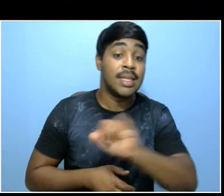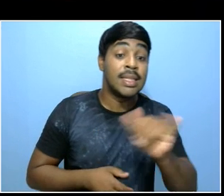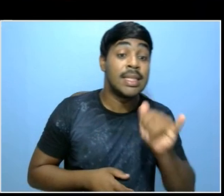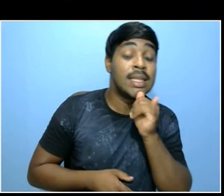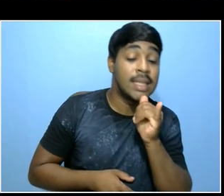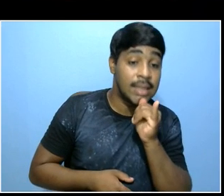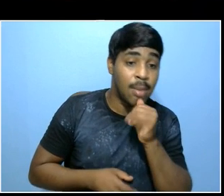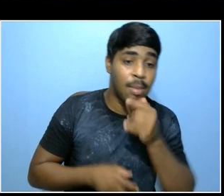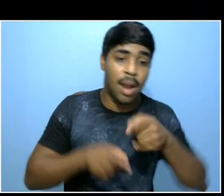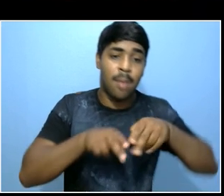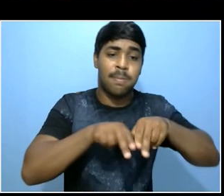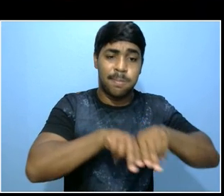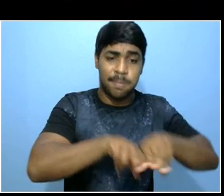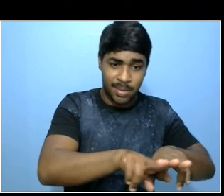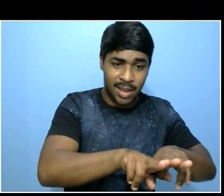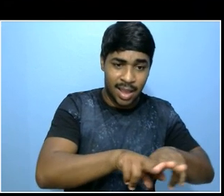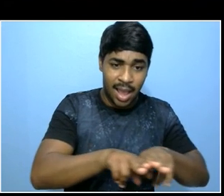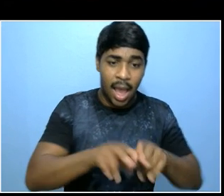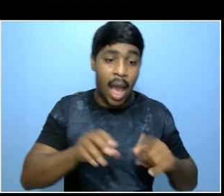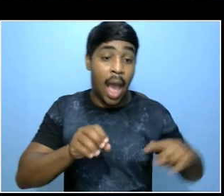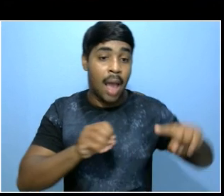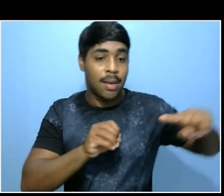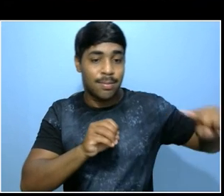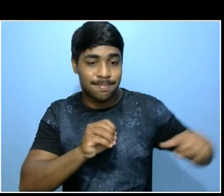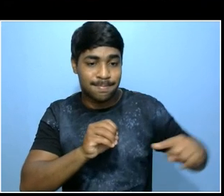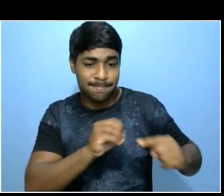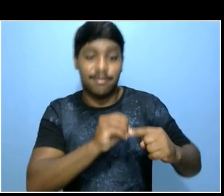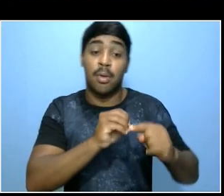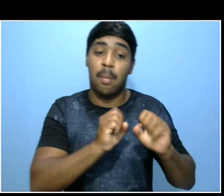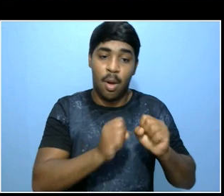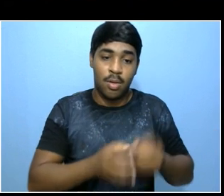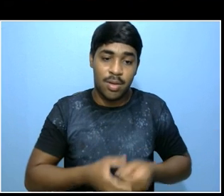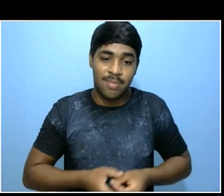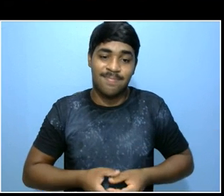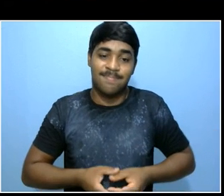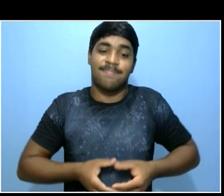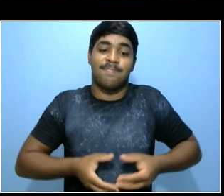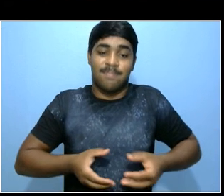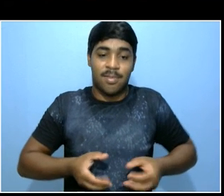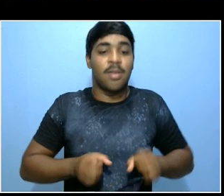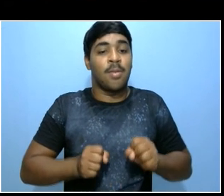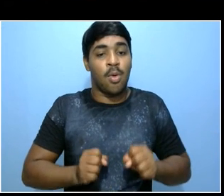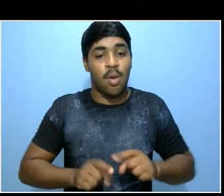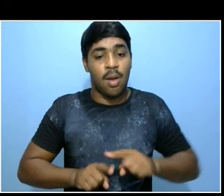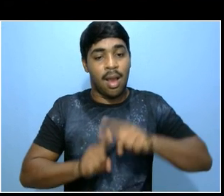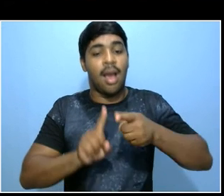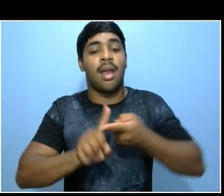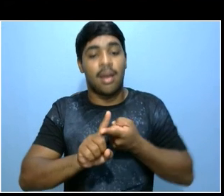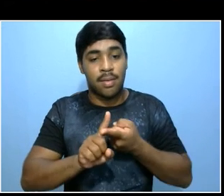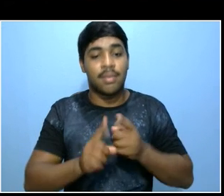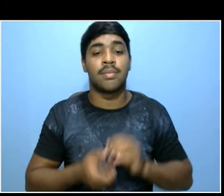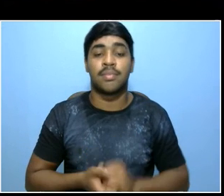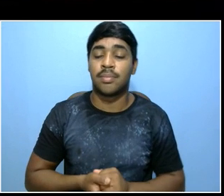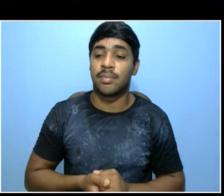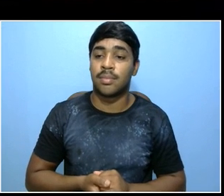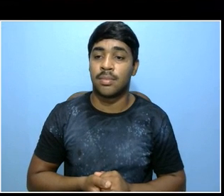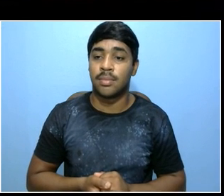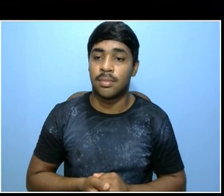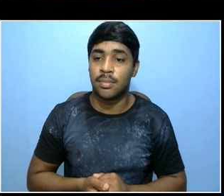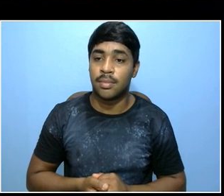ser fecundado, ele vai formar uma célula chamada célula-ovo, que essa célula vai se implantar lá no útero, né? Vai formar